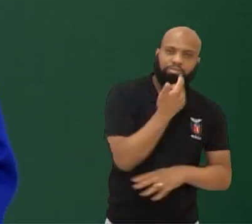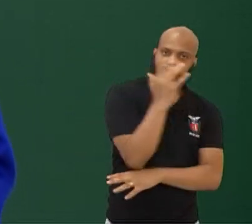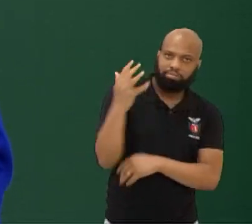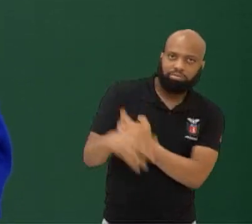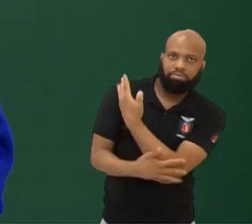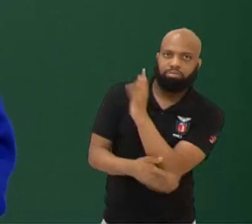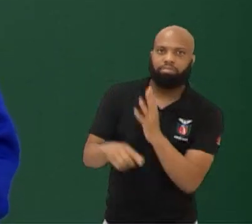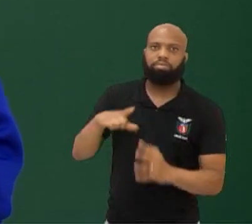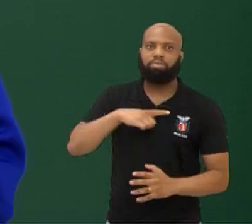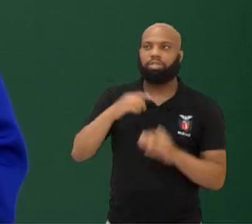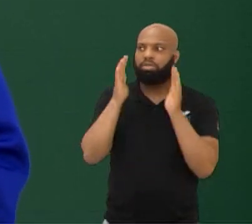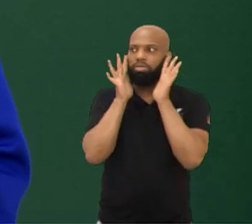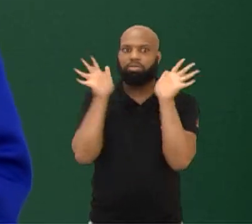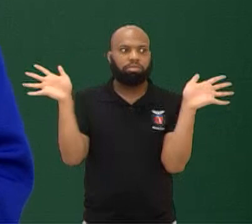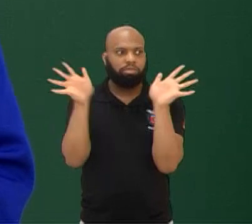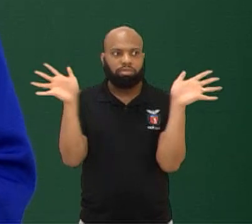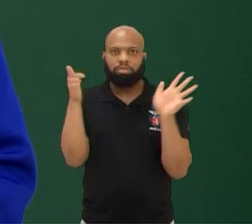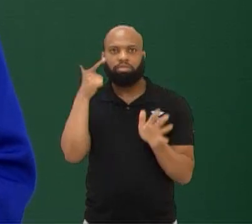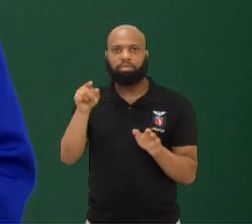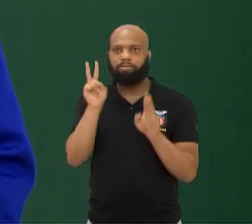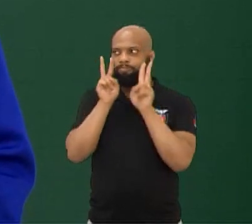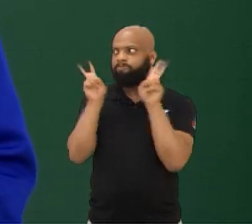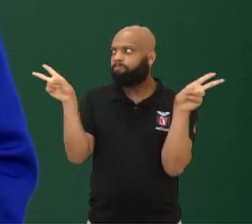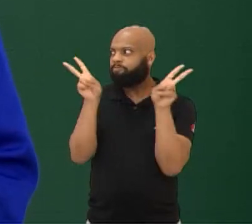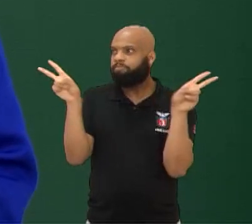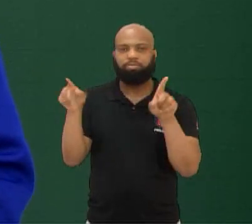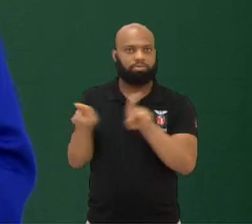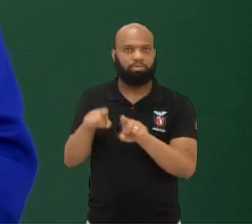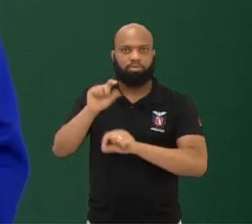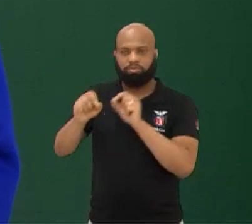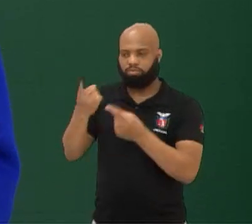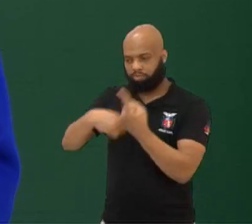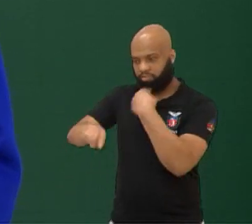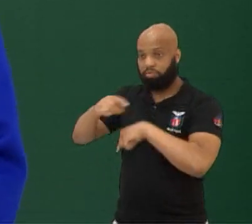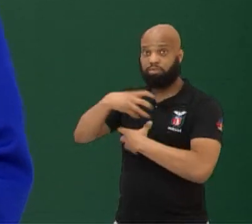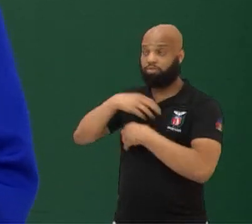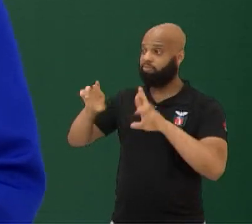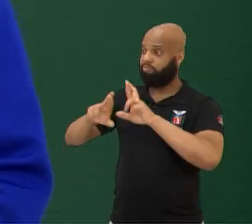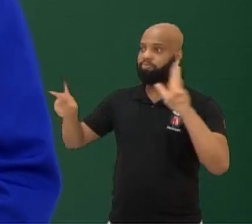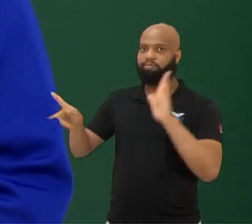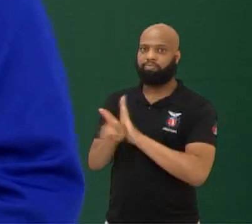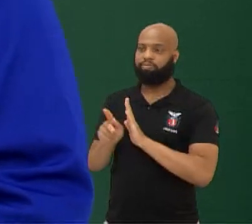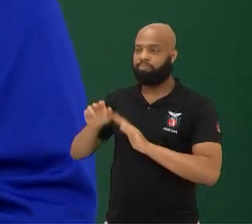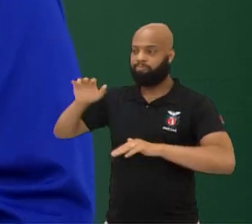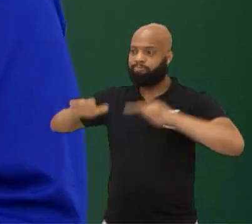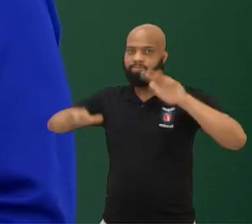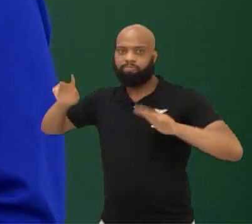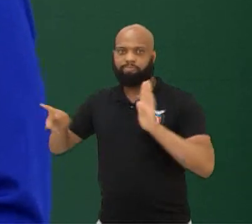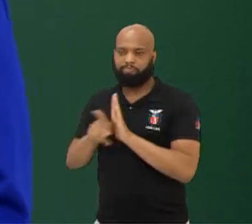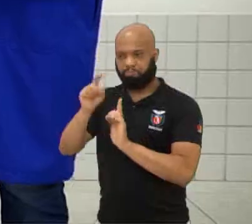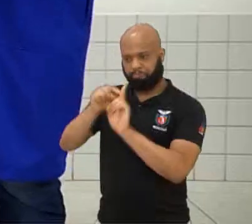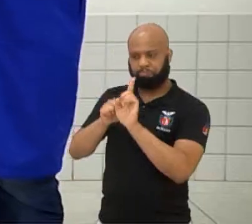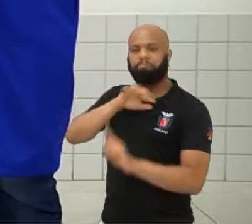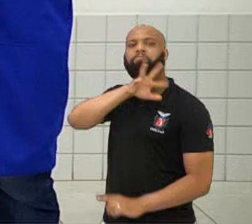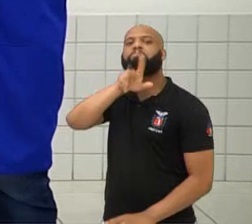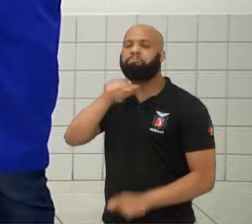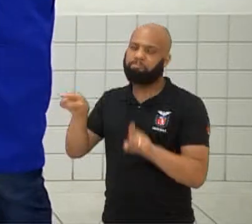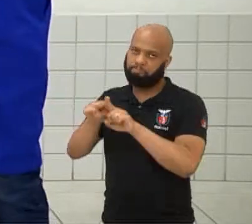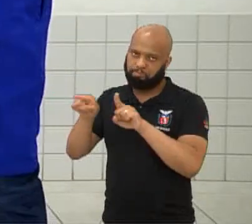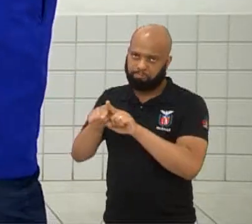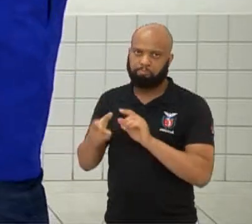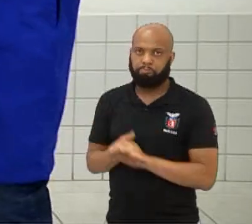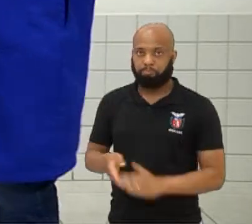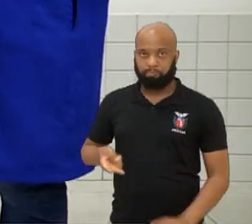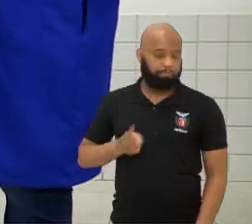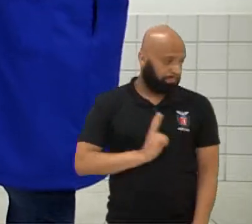têm uma visão periférica melhor. Então, a evolução também trabalhou de maneira distinta dentro desse aspecto aí. Ok, vamos lá então,